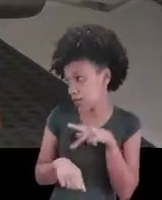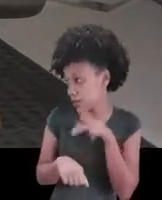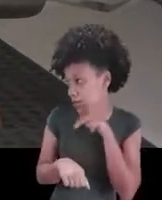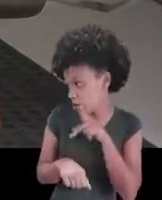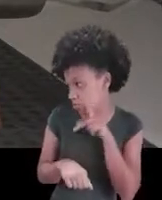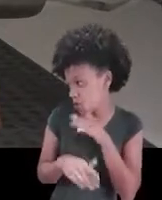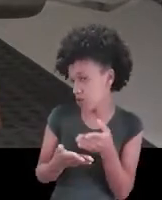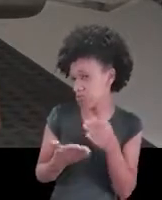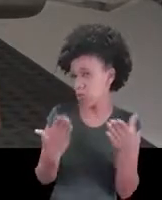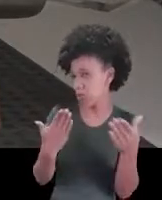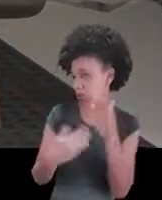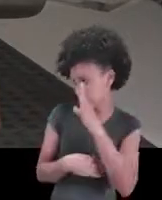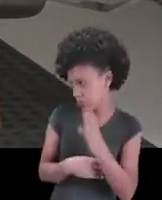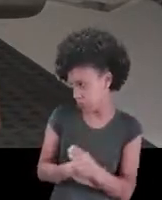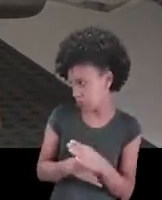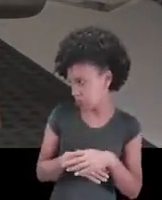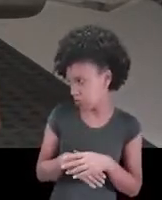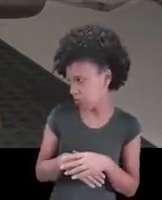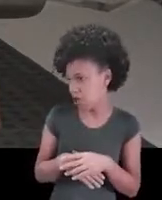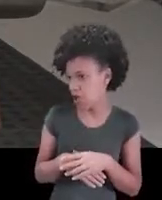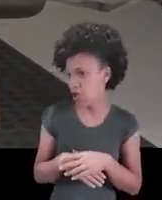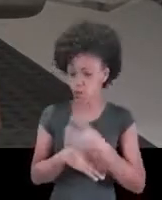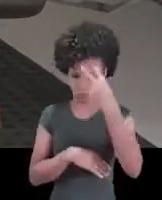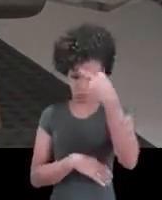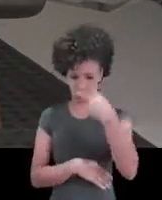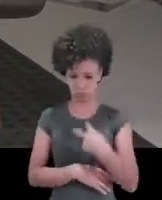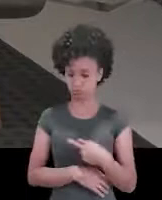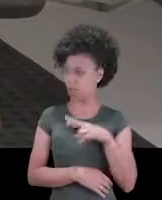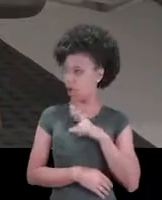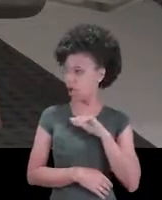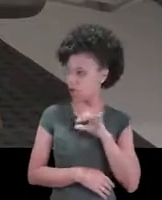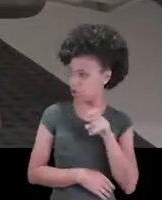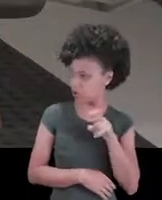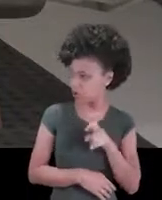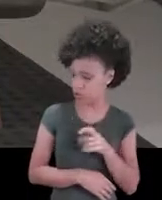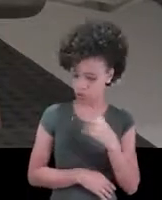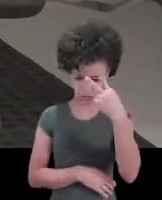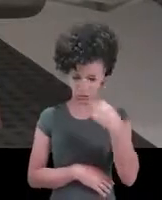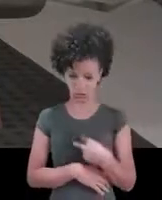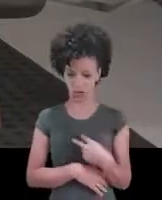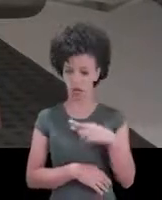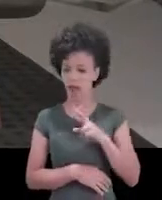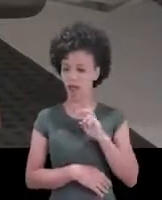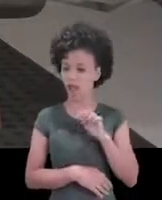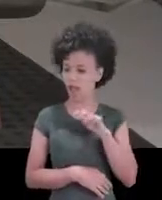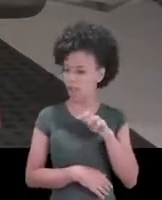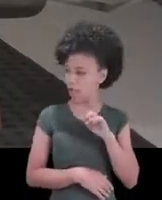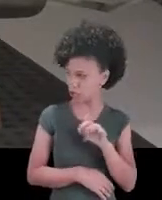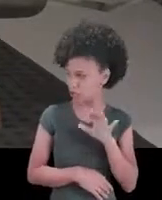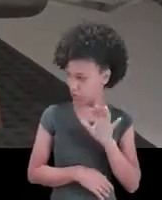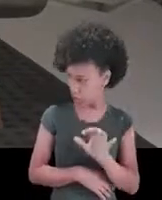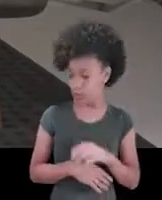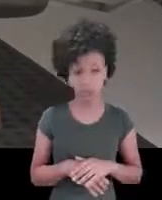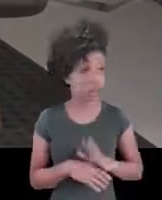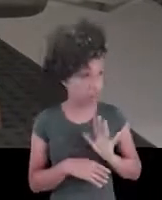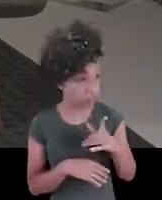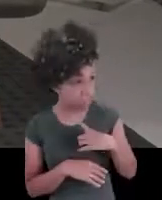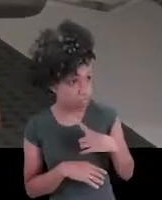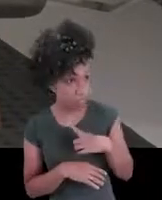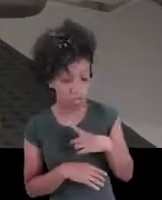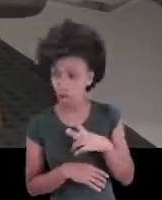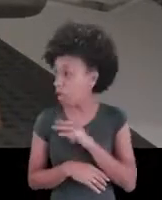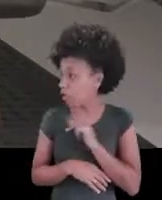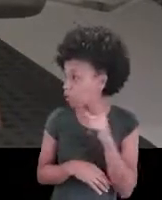Estados Unidos da vida eu passo a passo que comprou um raio-x e botar o meu celular ali que eu falar tem um resto é aqui ó ele falou uma coisa que já tem